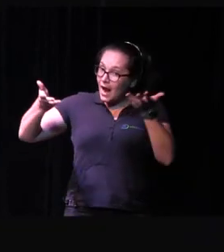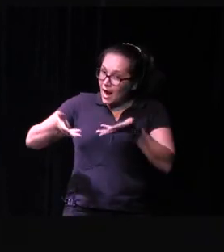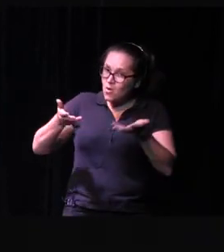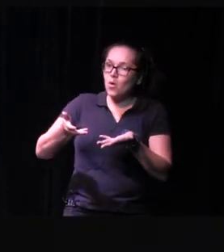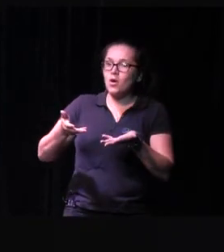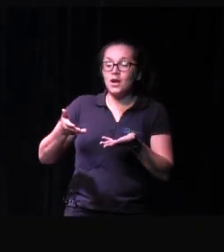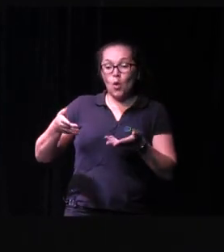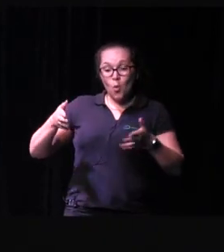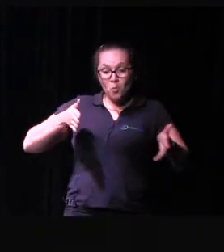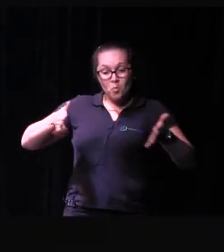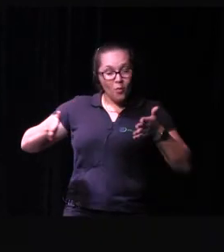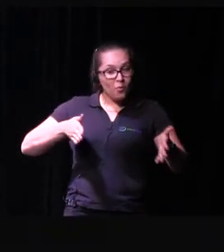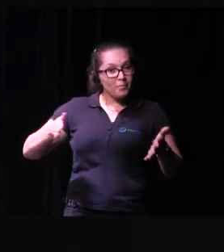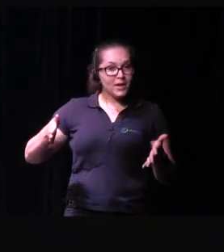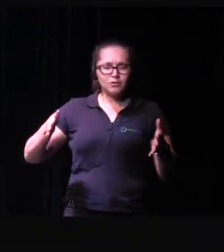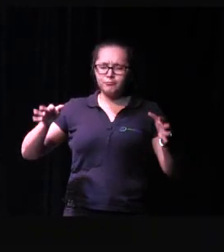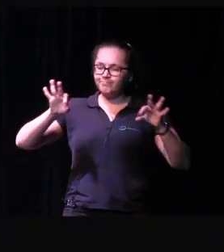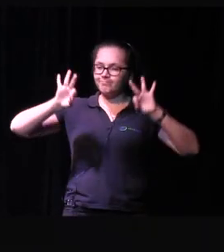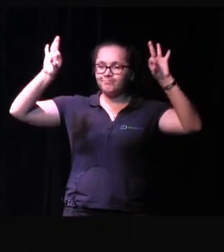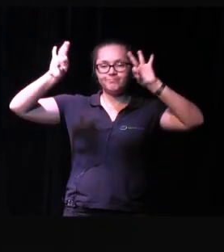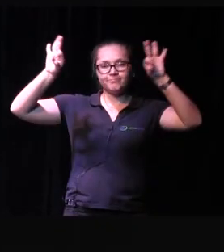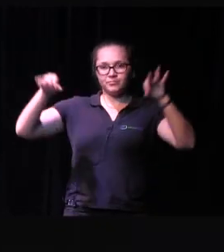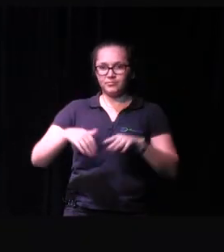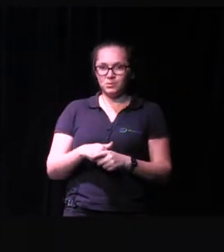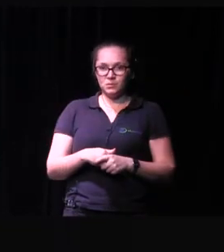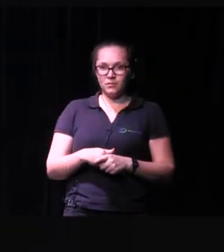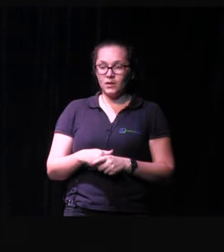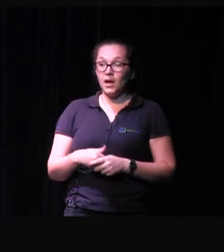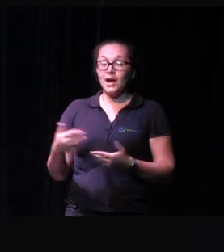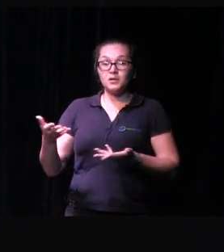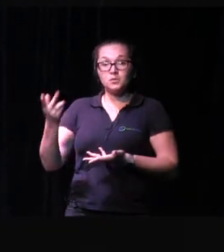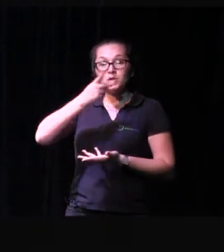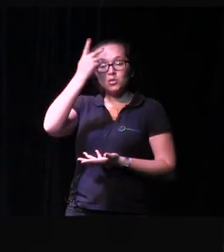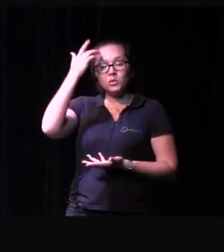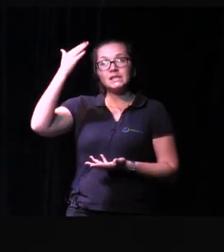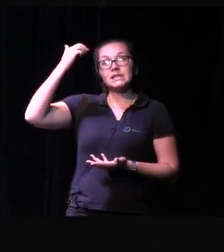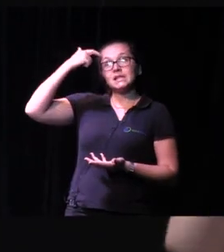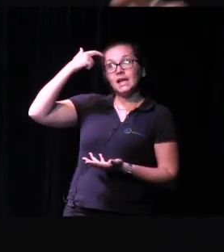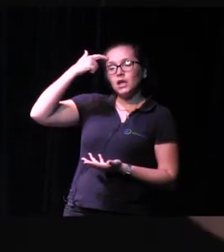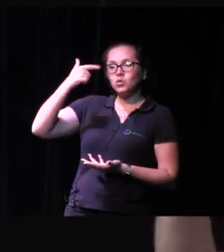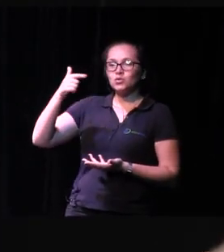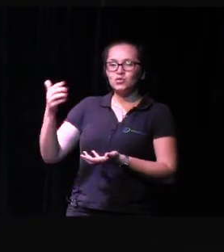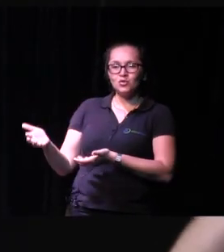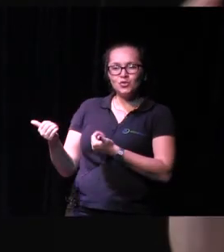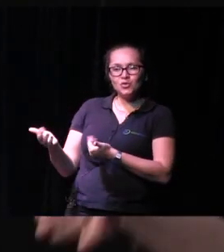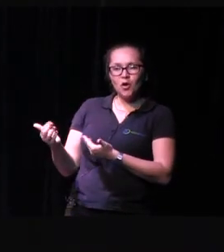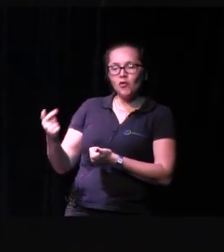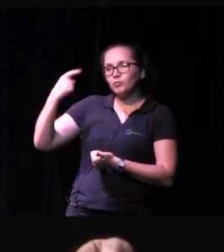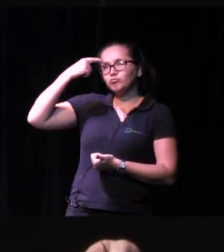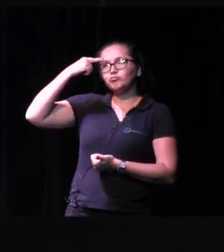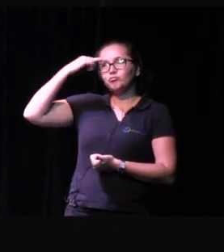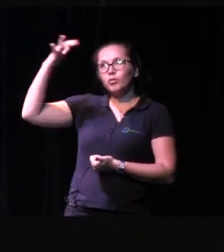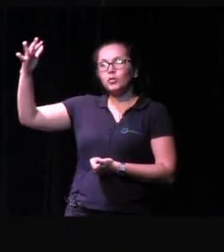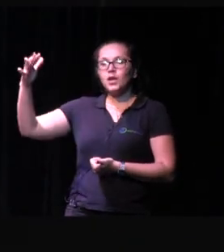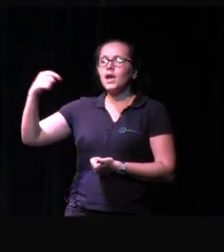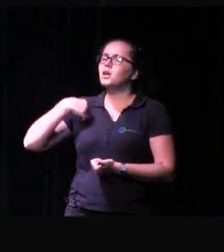Então, agora, a gente está num momento muito precioso, onde já está mais consciente, inclusive na cabeça dos jovens,